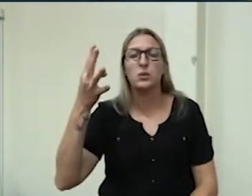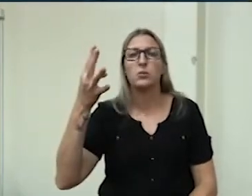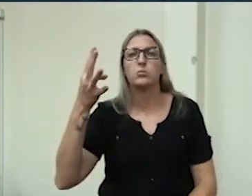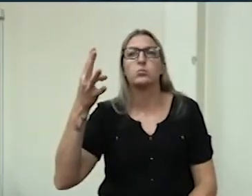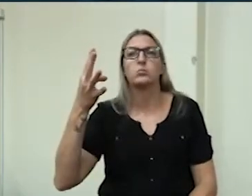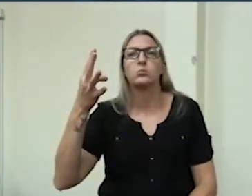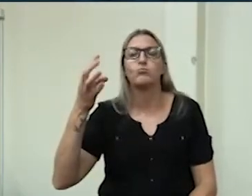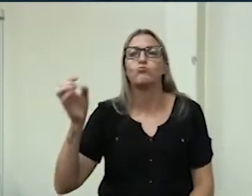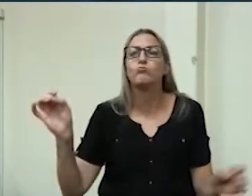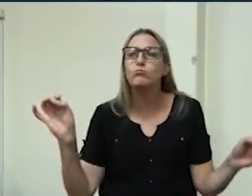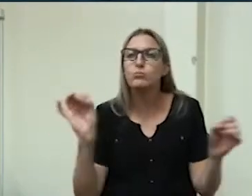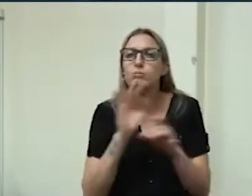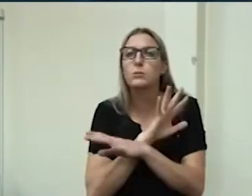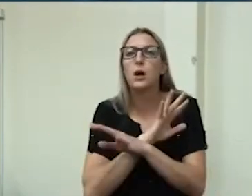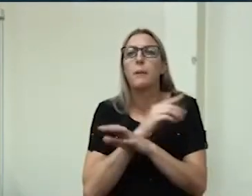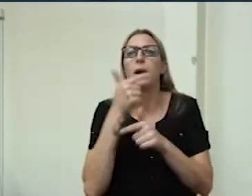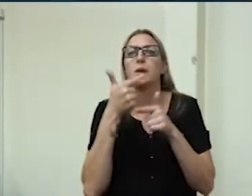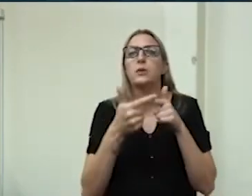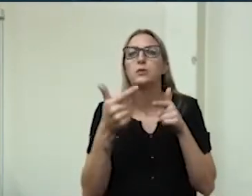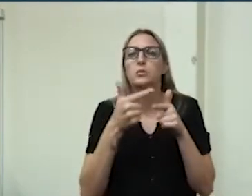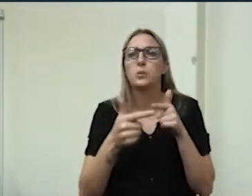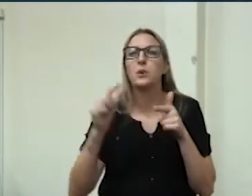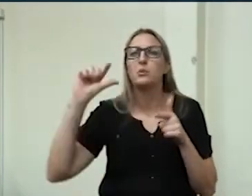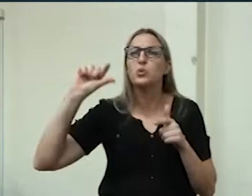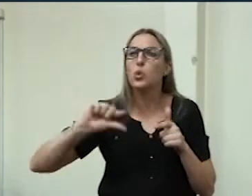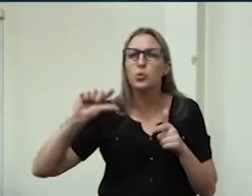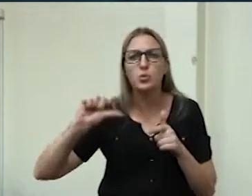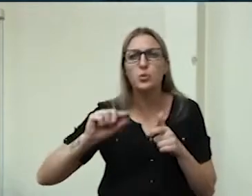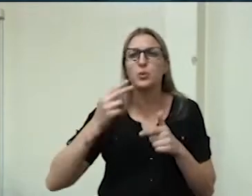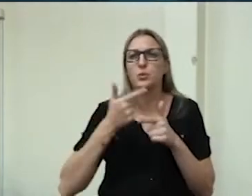então, todos os problemas ou amenizar os